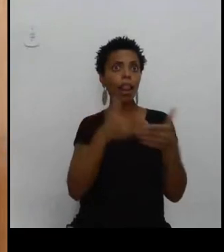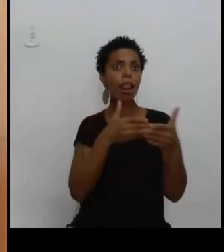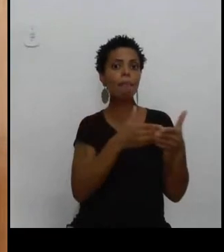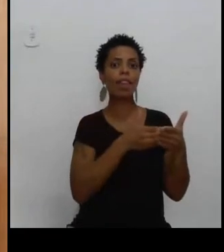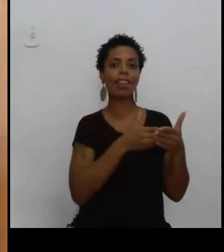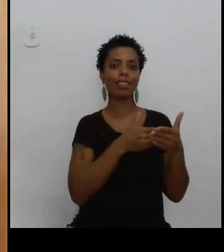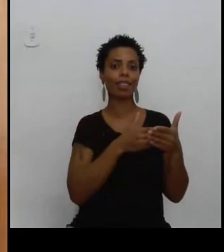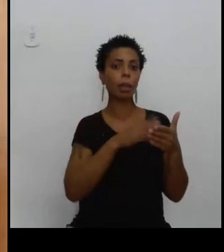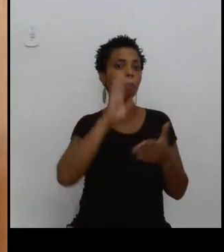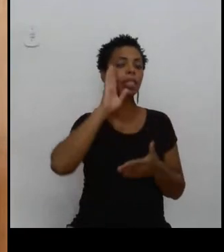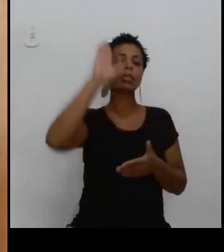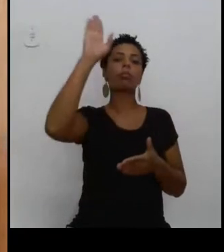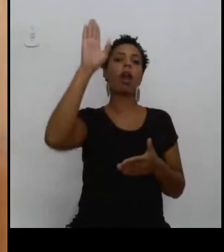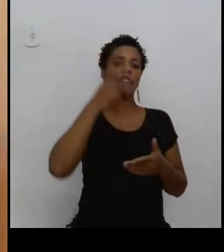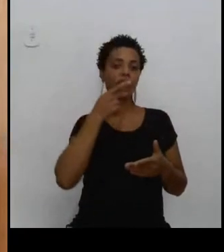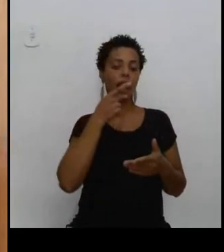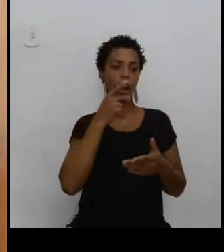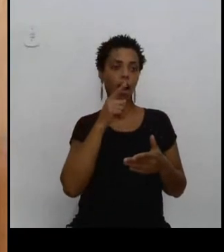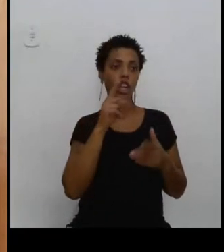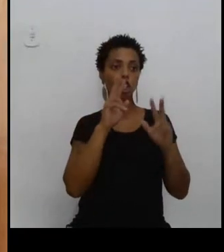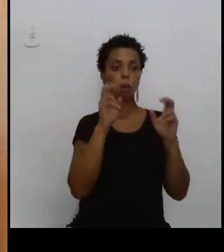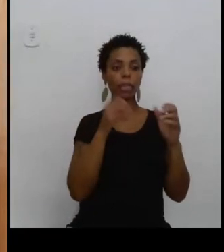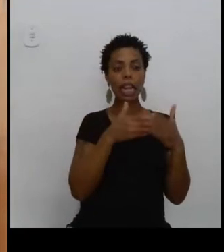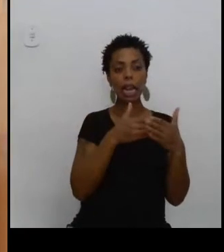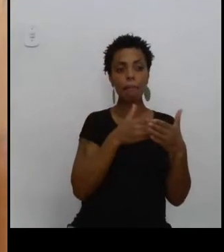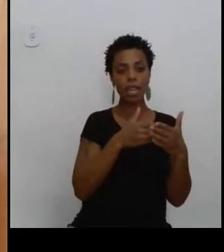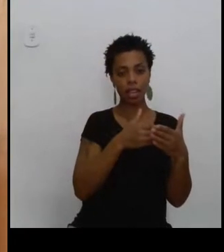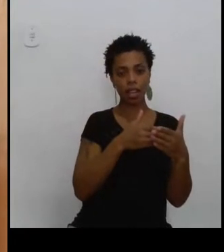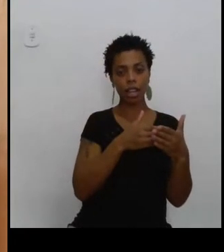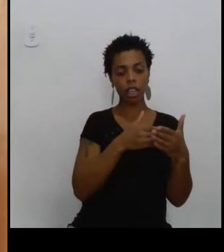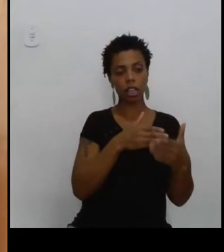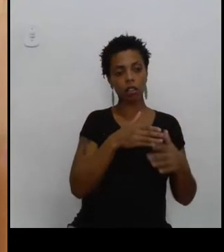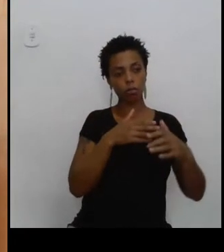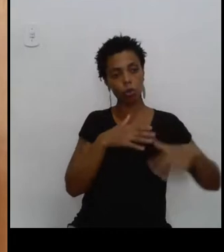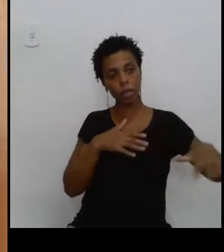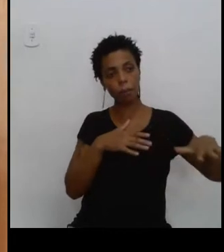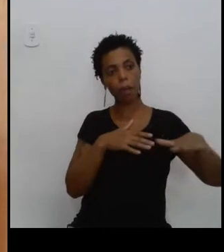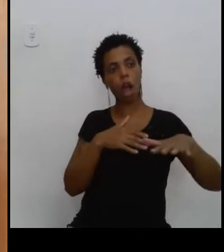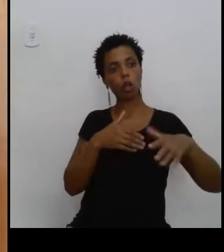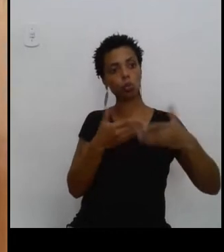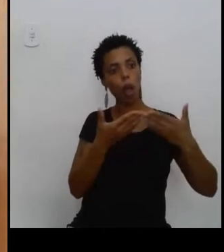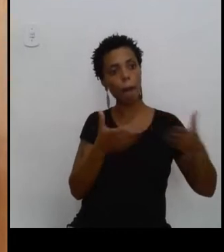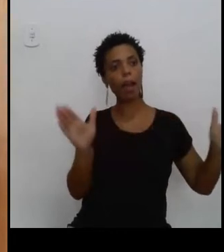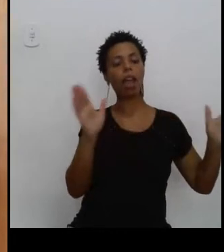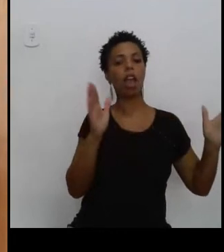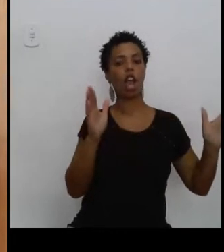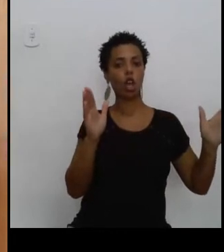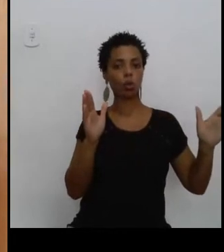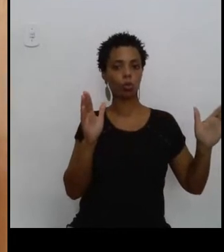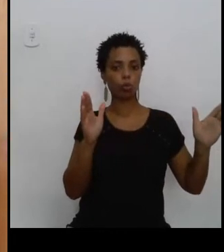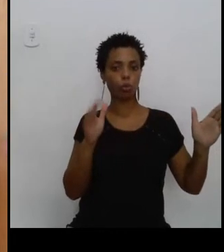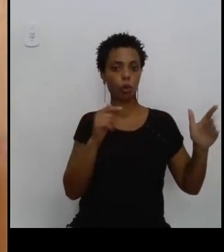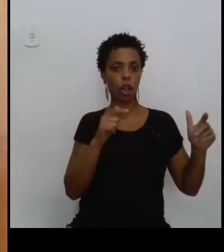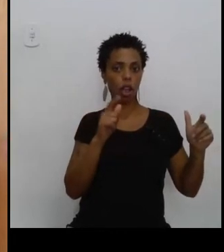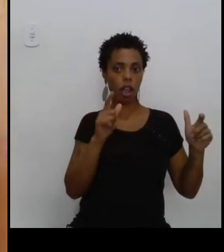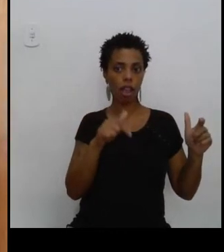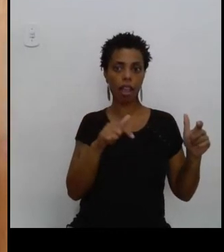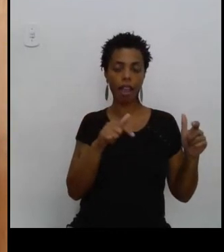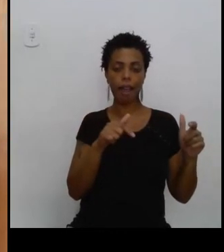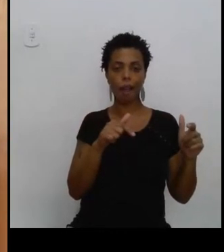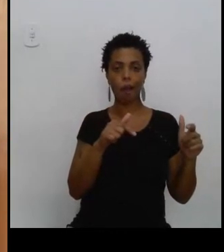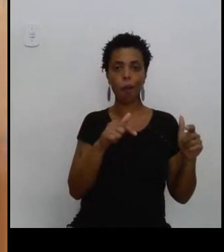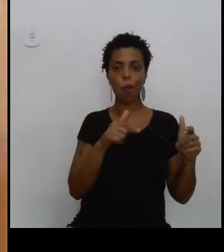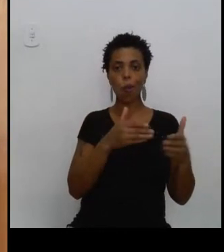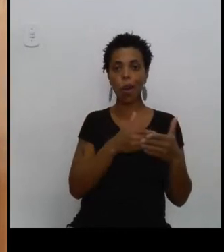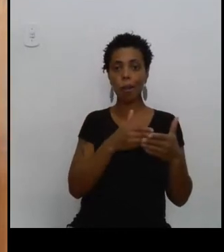essa limita que é está como assentar lá na impossibilidade de se alterar quaisquer tipo de